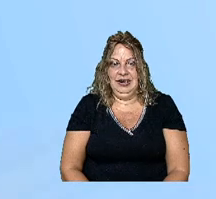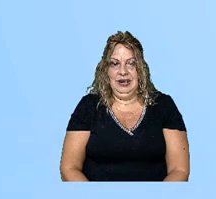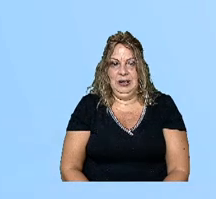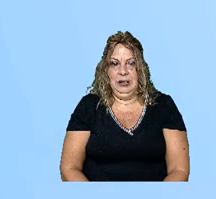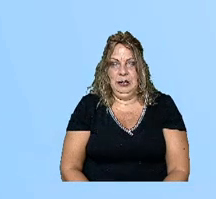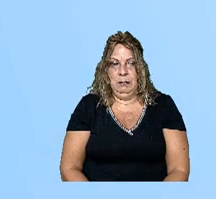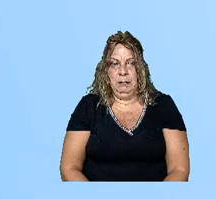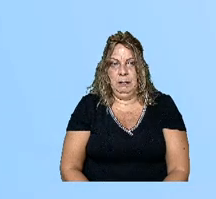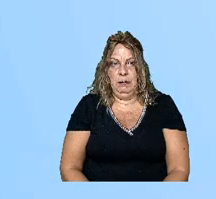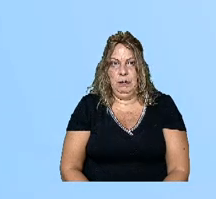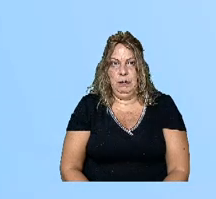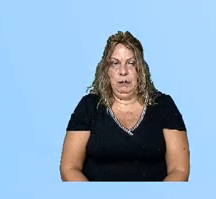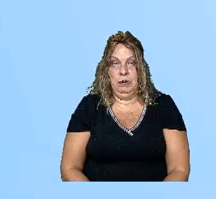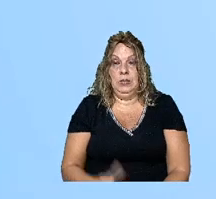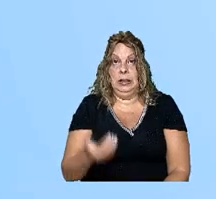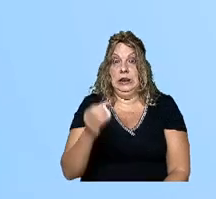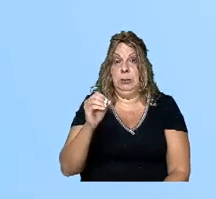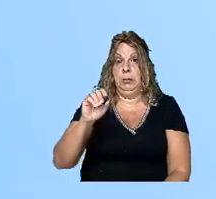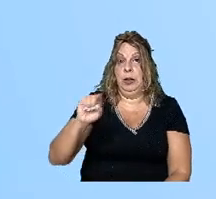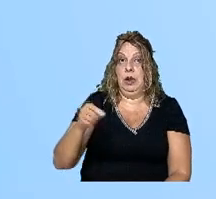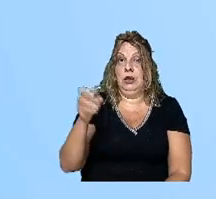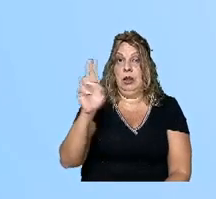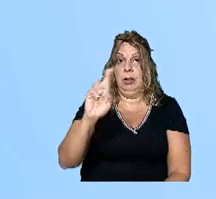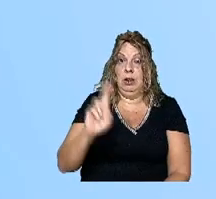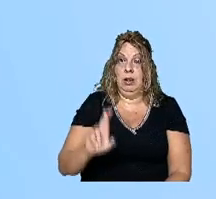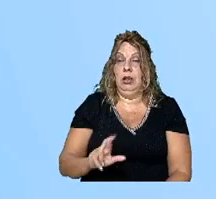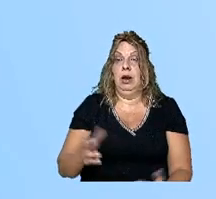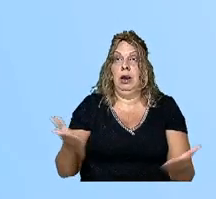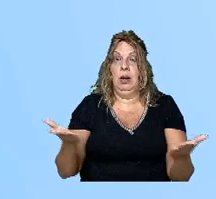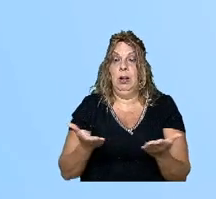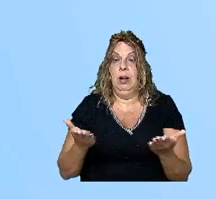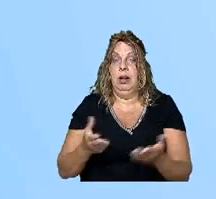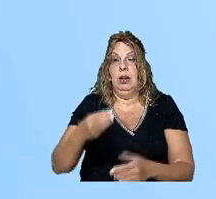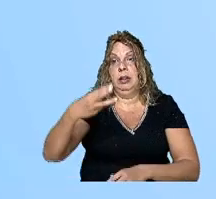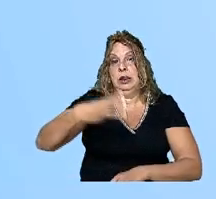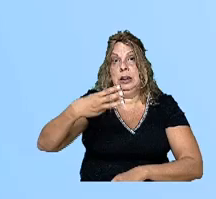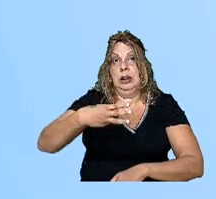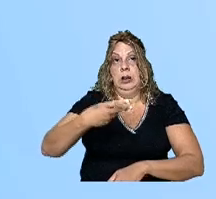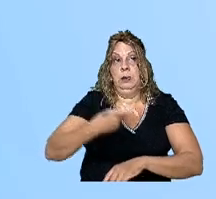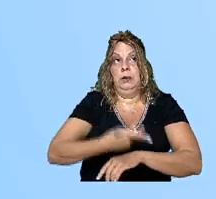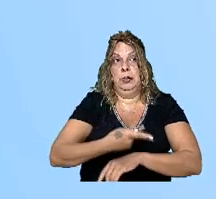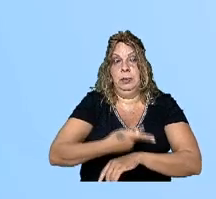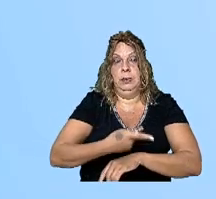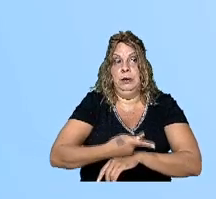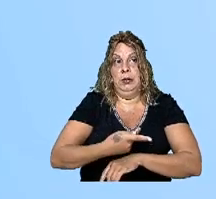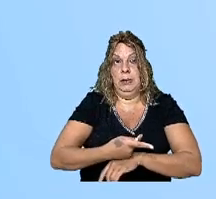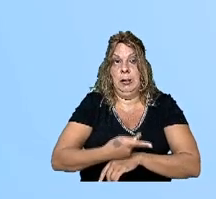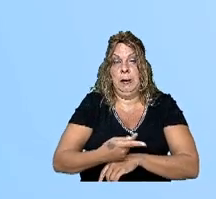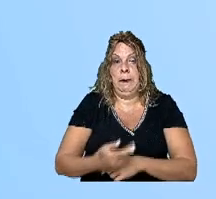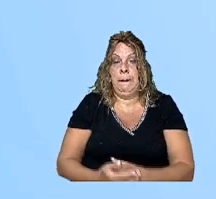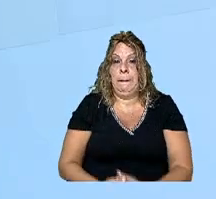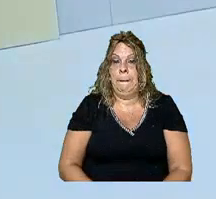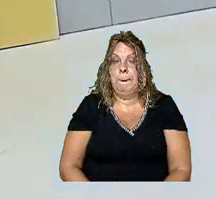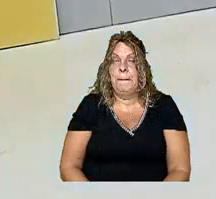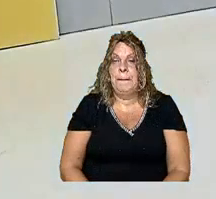prêmio de hoje tem 10 mil reais. 10 mil reais agora, no terceiro prêmio.